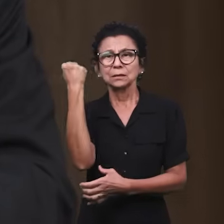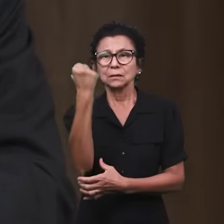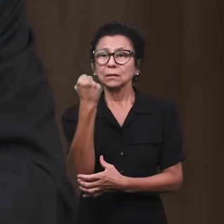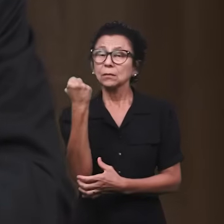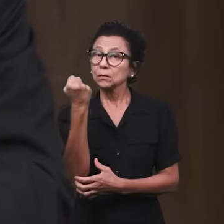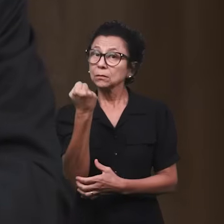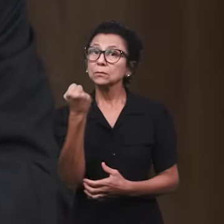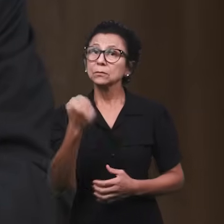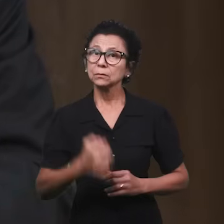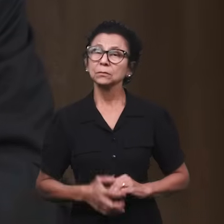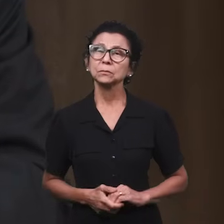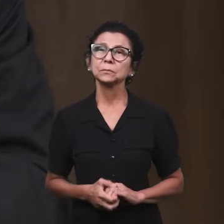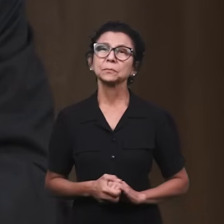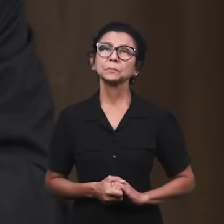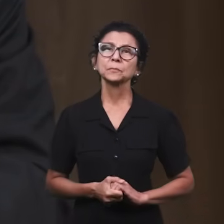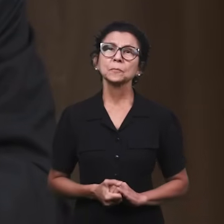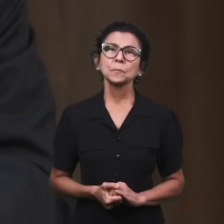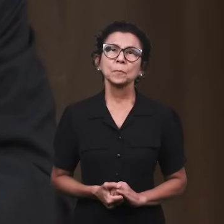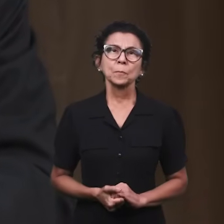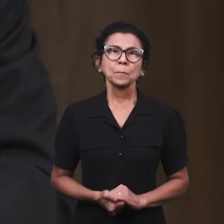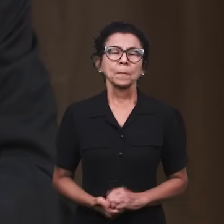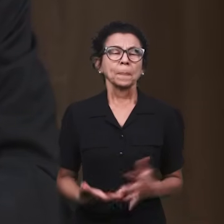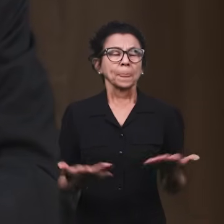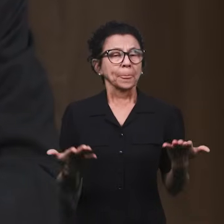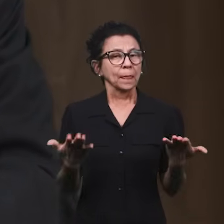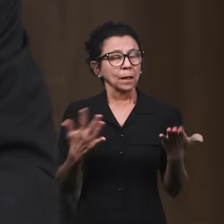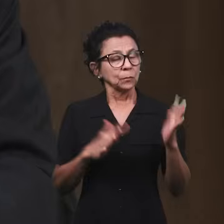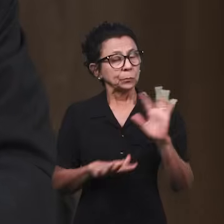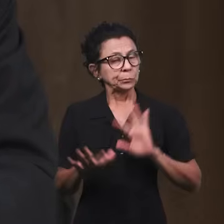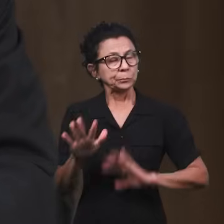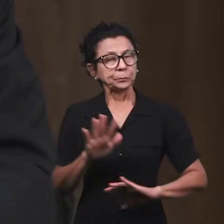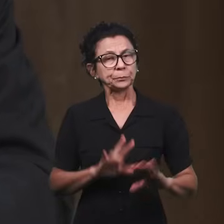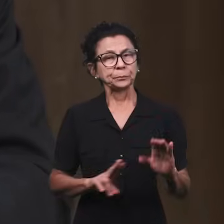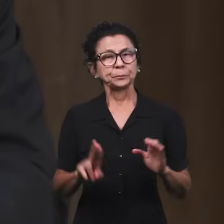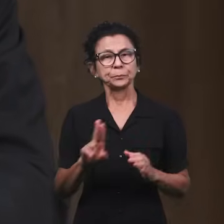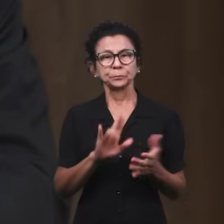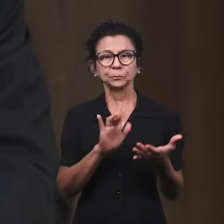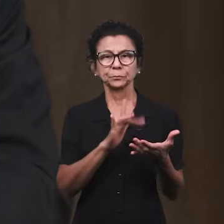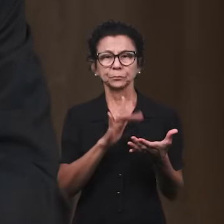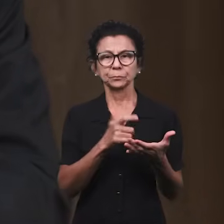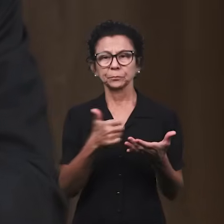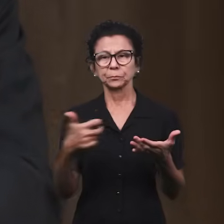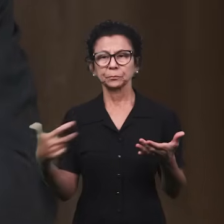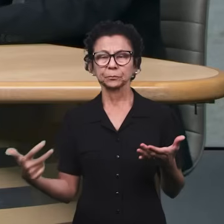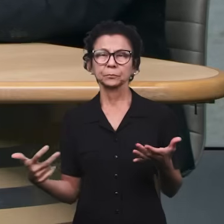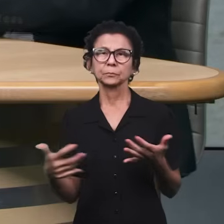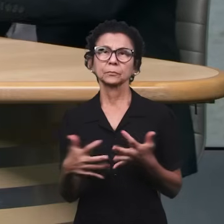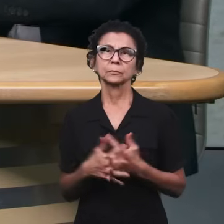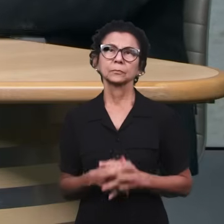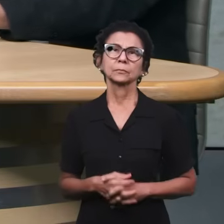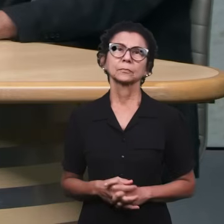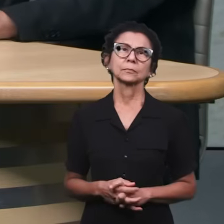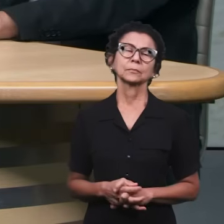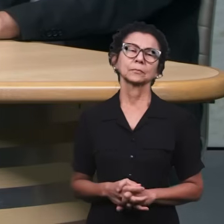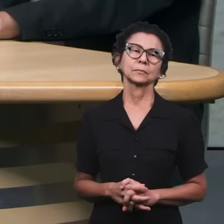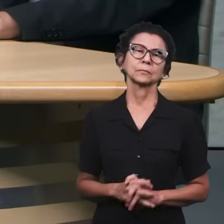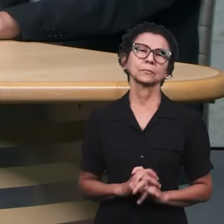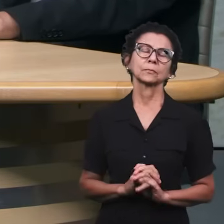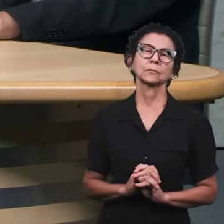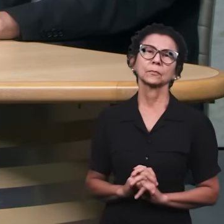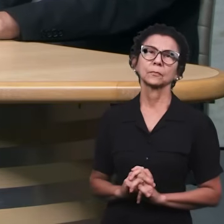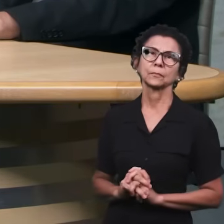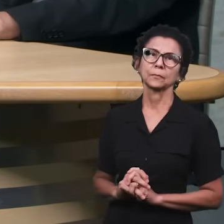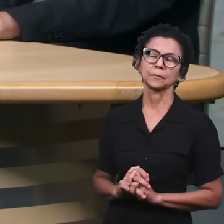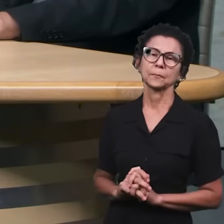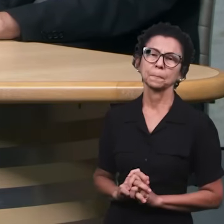grave, e sem ter. Então, por isso que tem que ter o cuidado, o uso da tela. Você podia falar um pouco sobre isso,